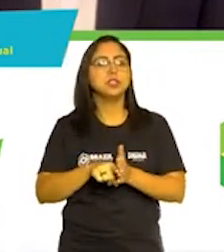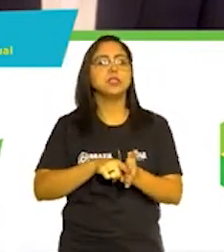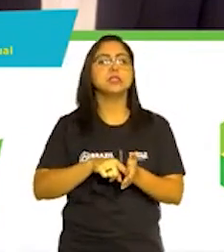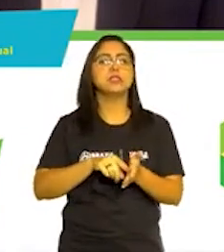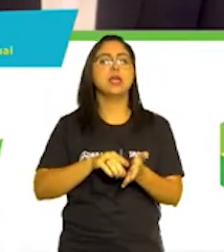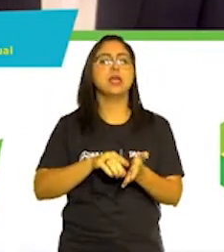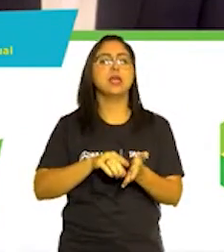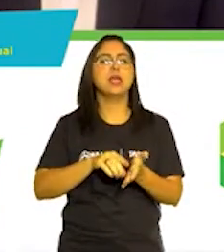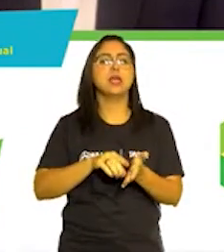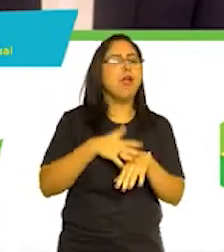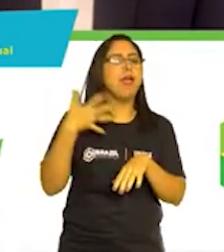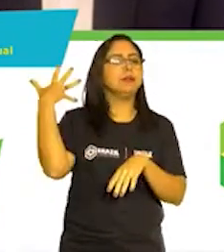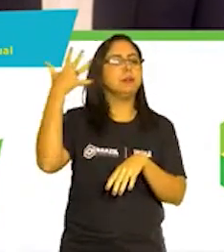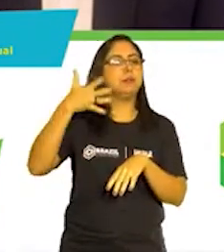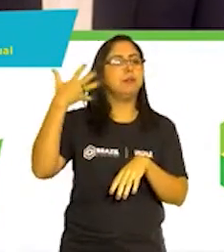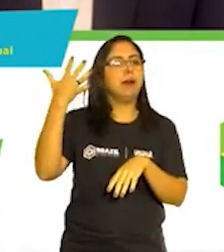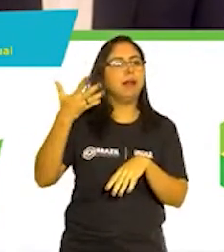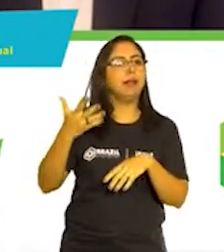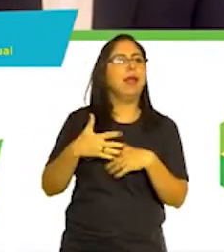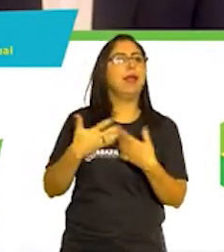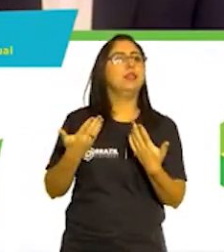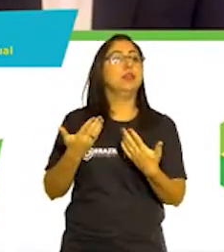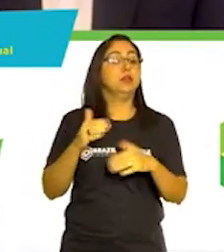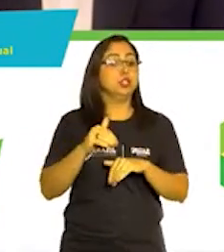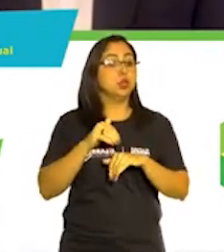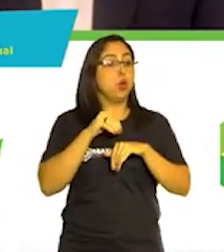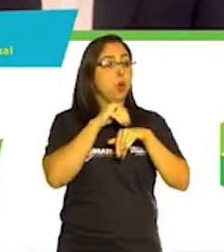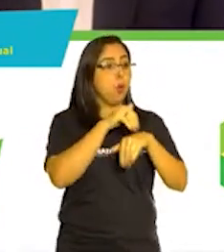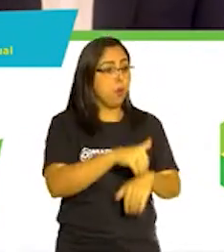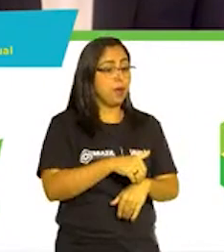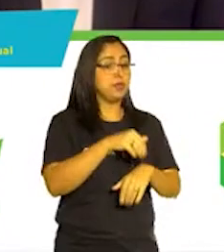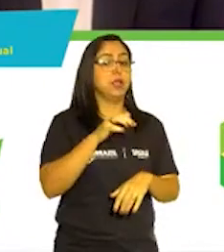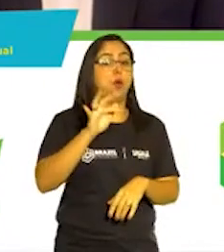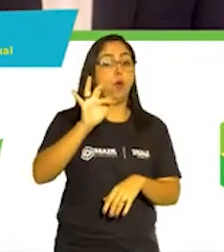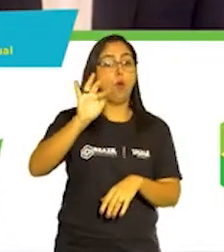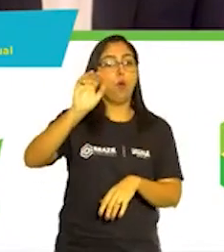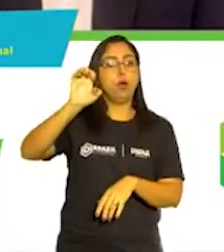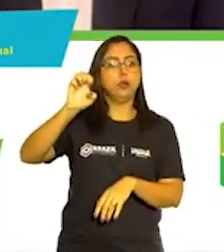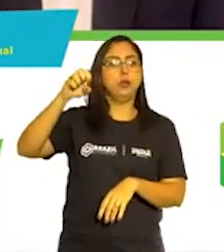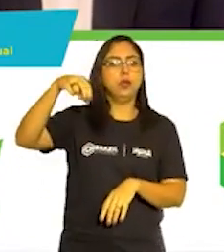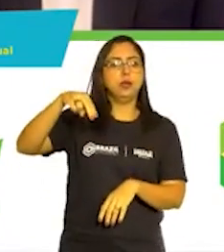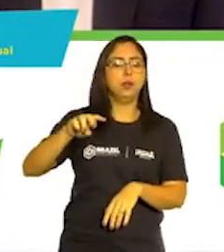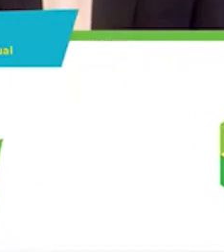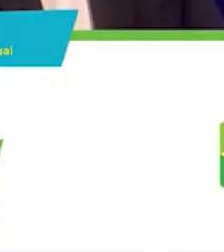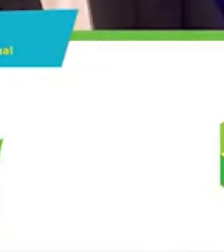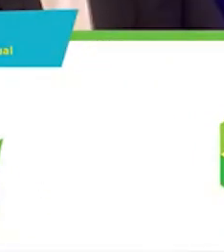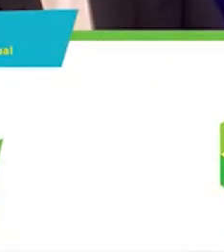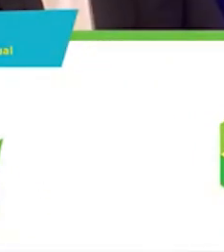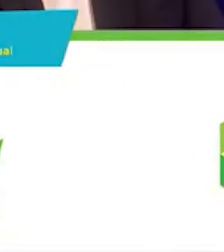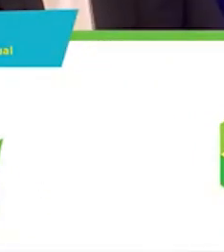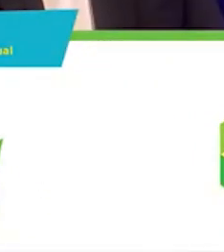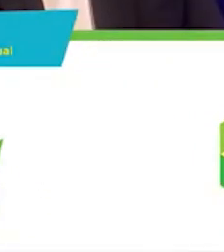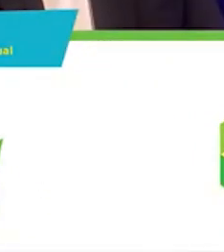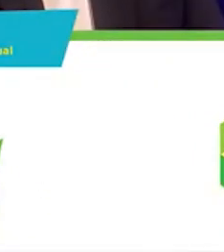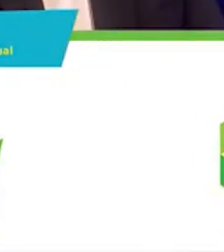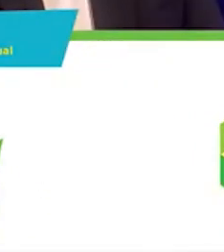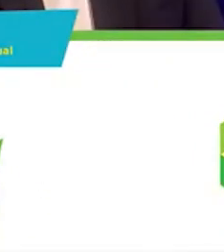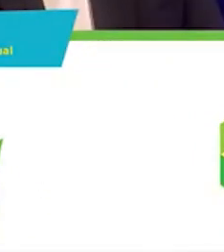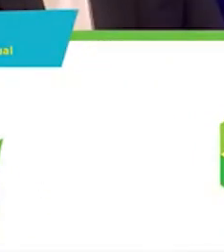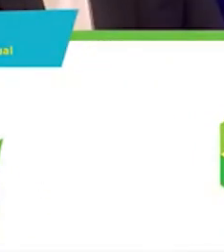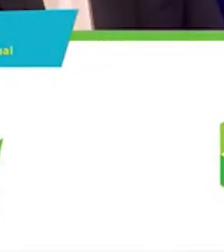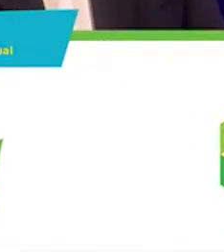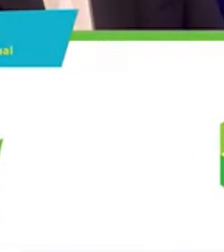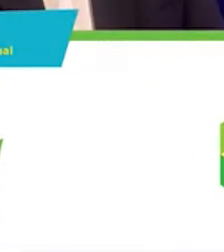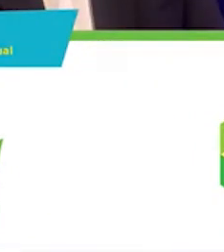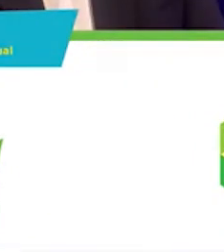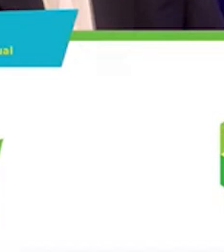e o Mansueto inspira Fernando Veloso, o Marcos Mendes e o Vinícius Botelho, e acabou... Bom, desculpe a interrupção, houve